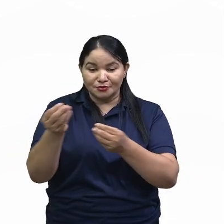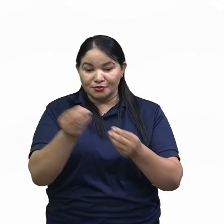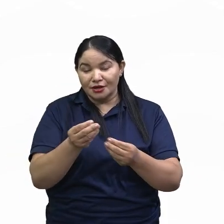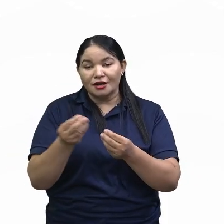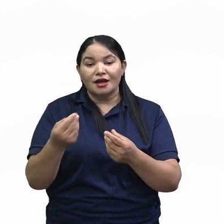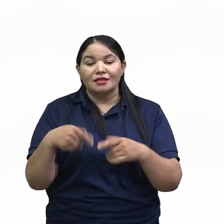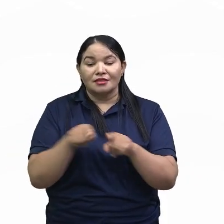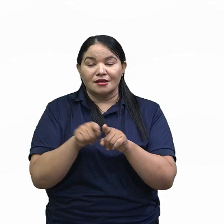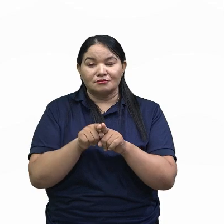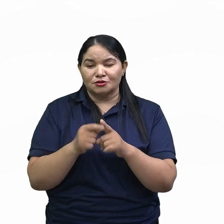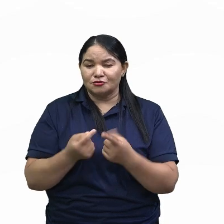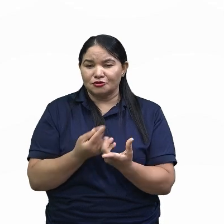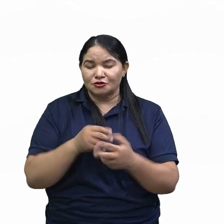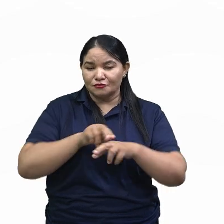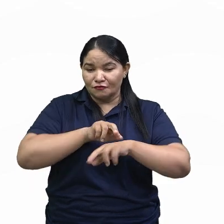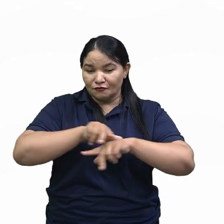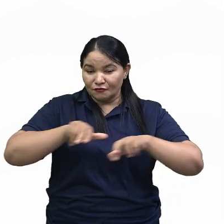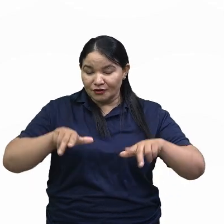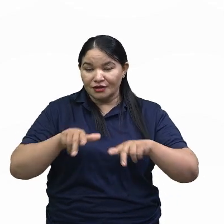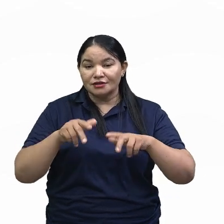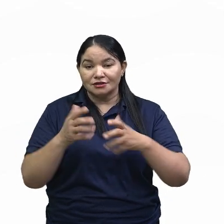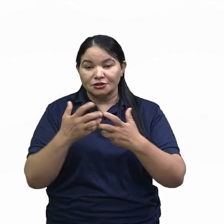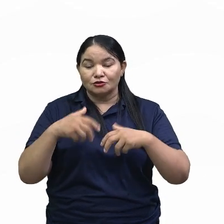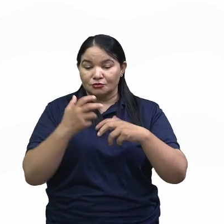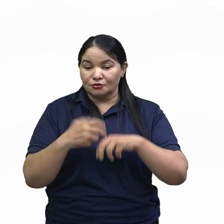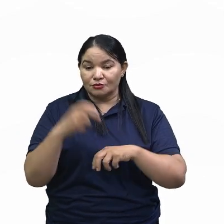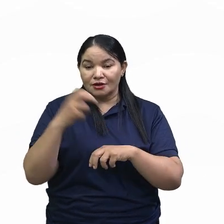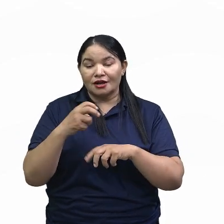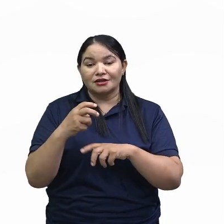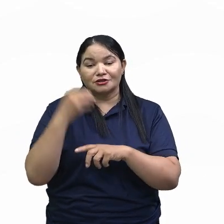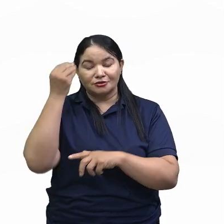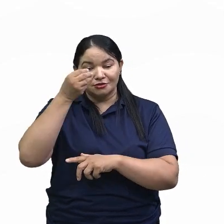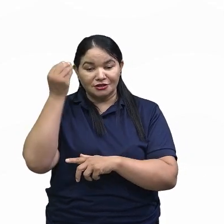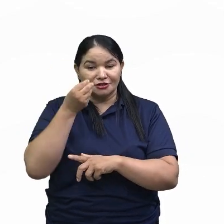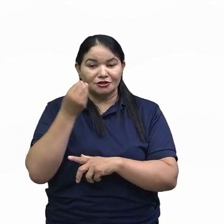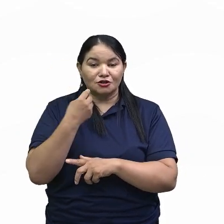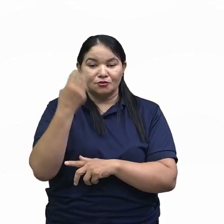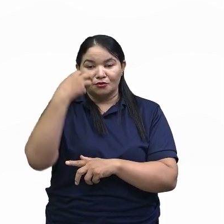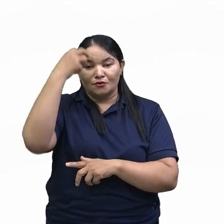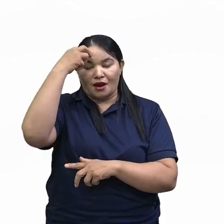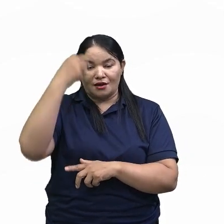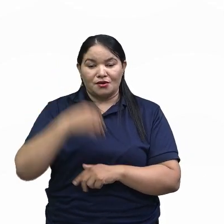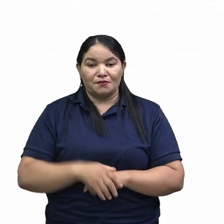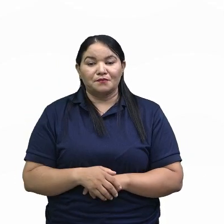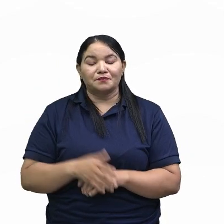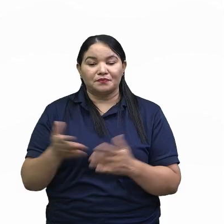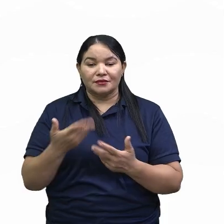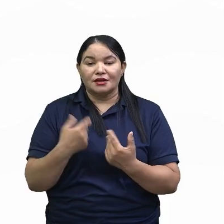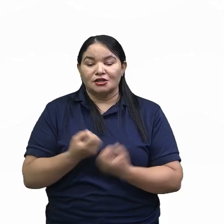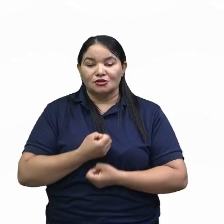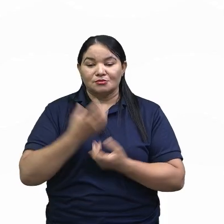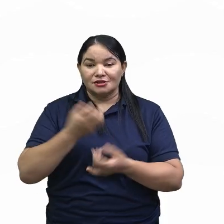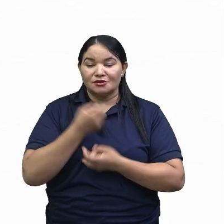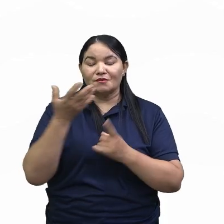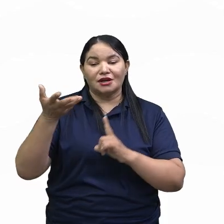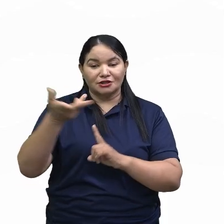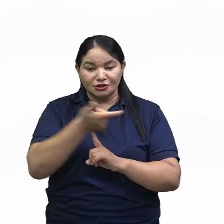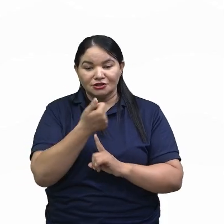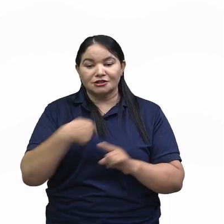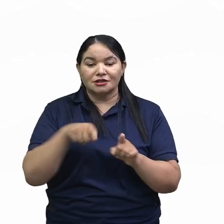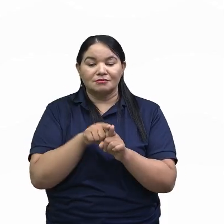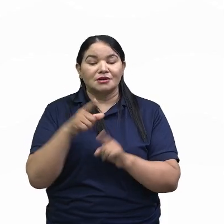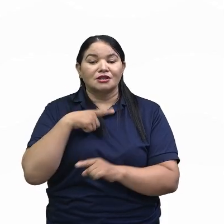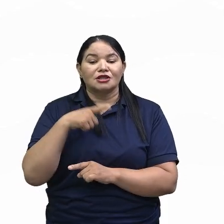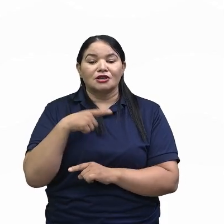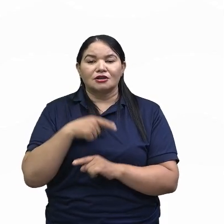e enriquecida por essas diferentes experiências culturais. Nas expressões artísticas também